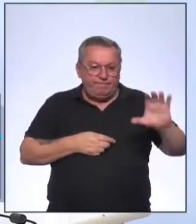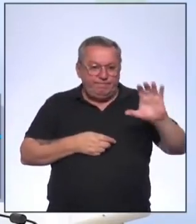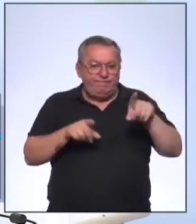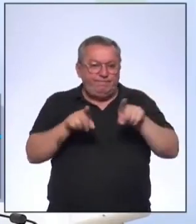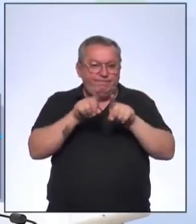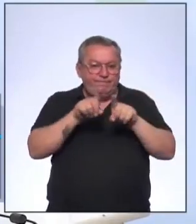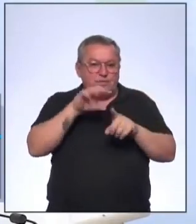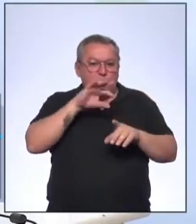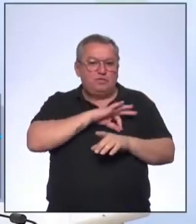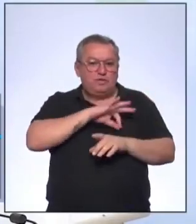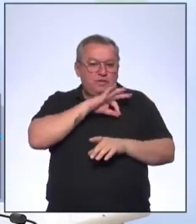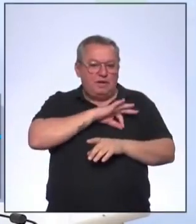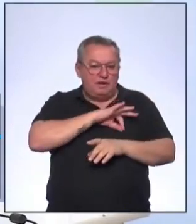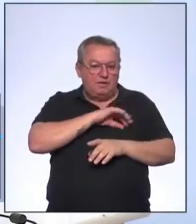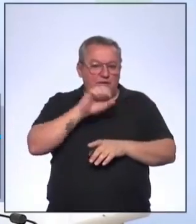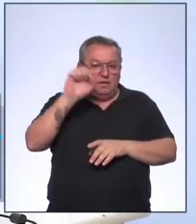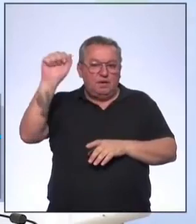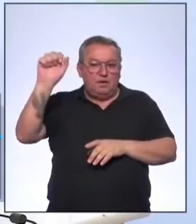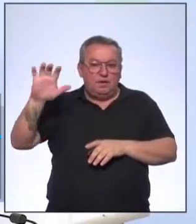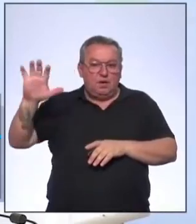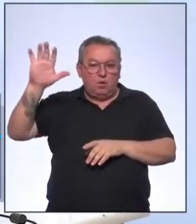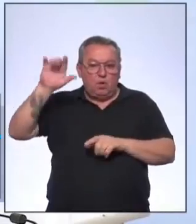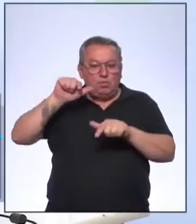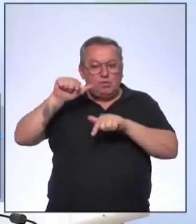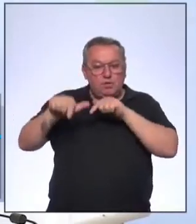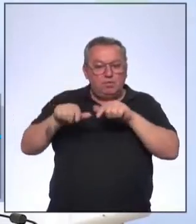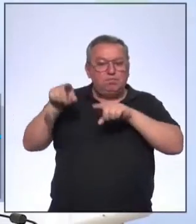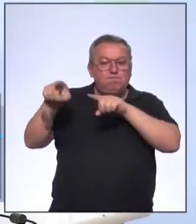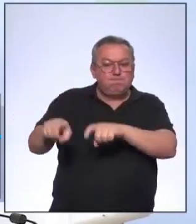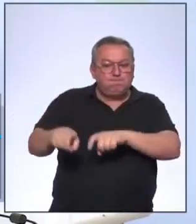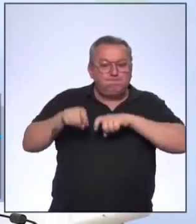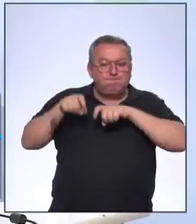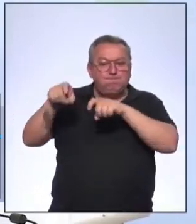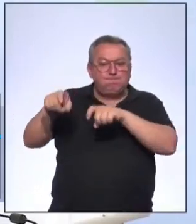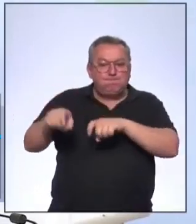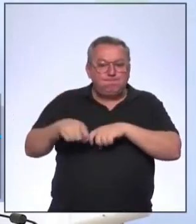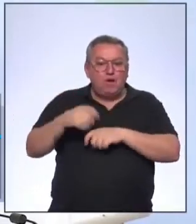assalariado, principalmente dos europeus, para trabalhar na lavoura cafeeira, né? Os